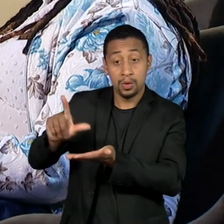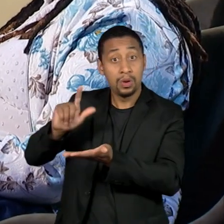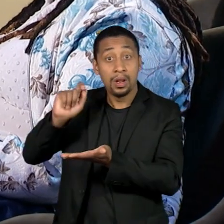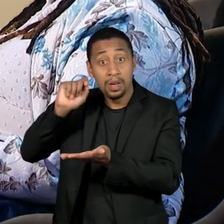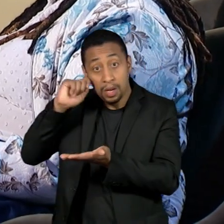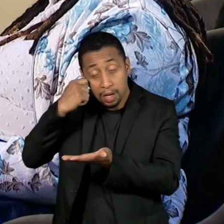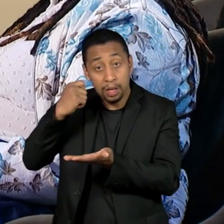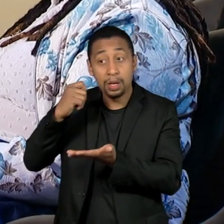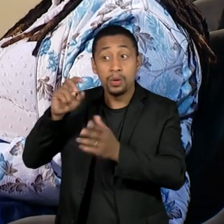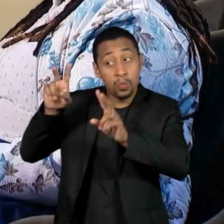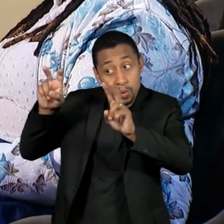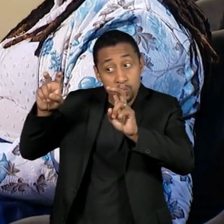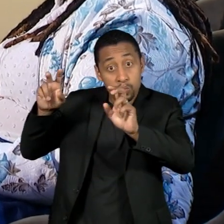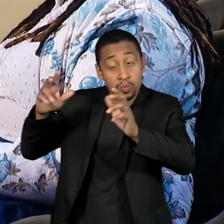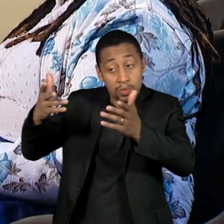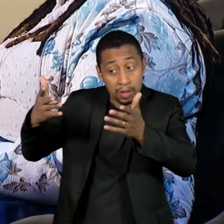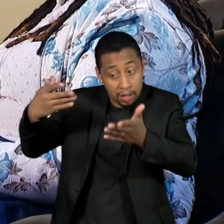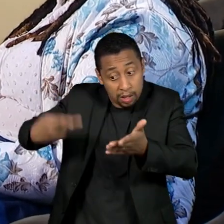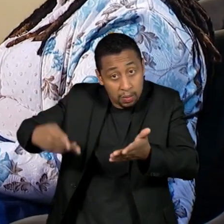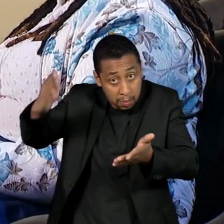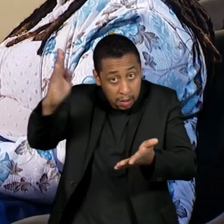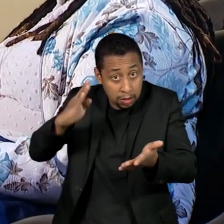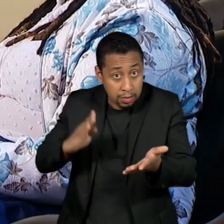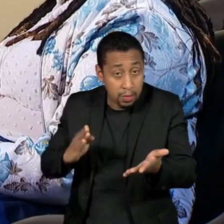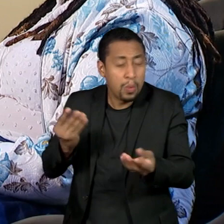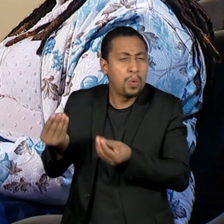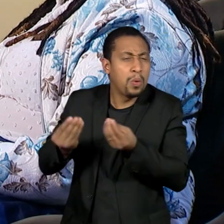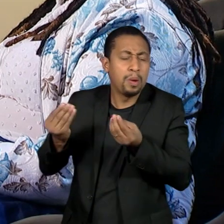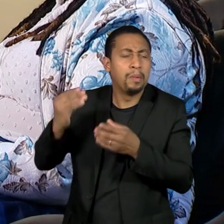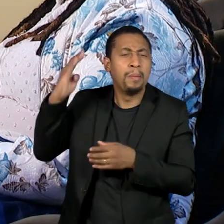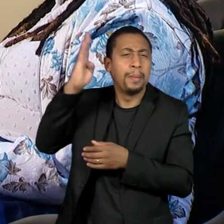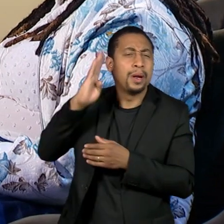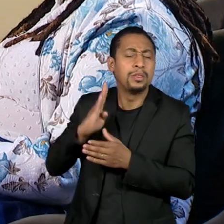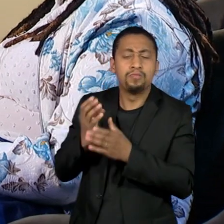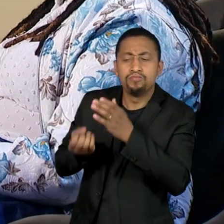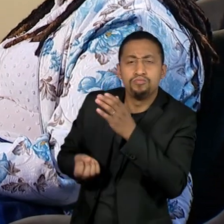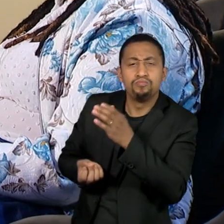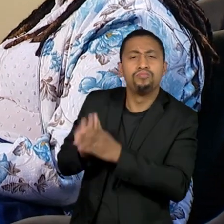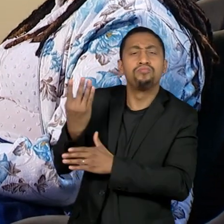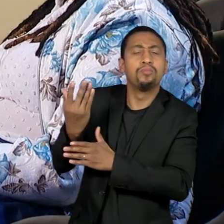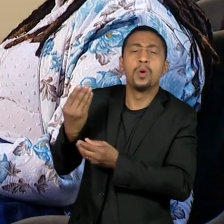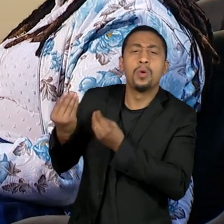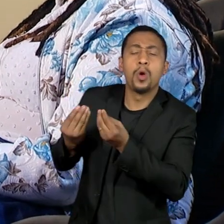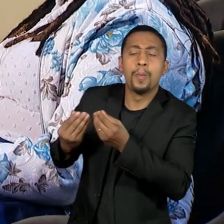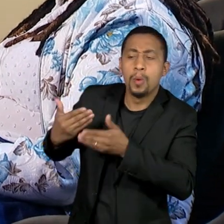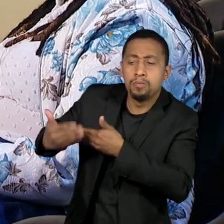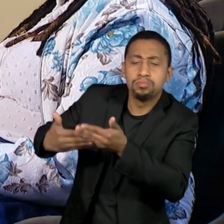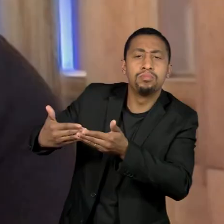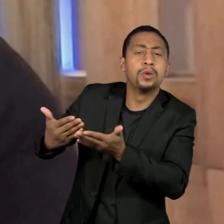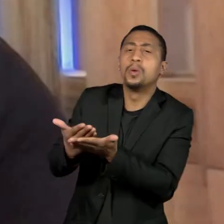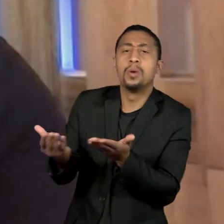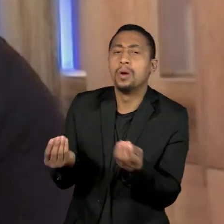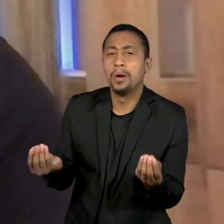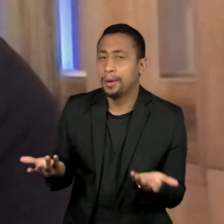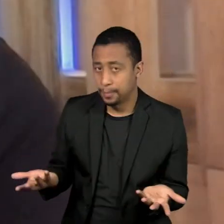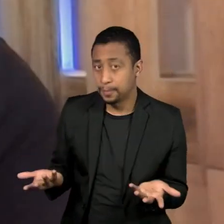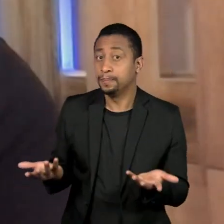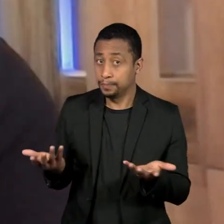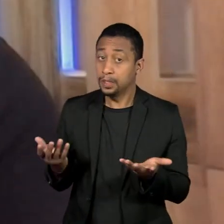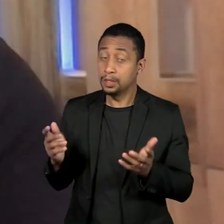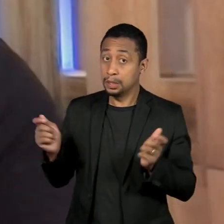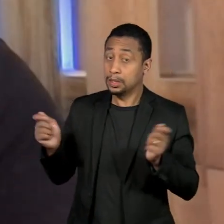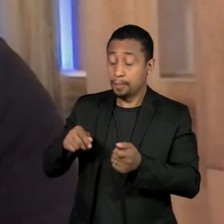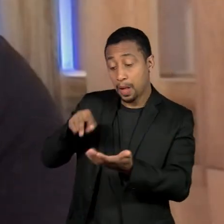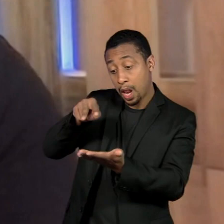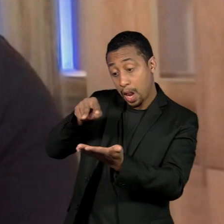nosso país, é sobre como o nosso país se constituiu, a gente começa a entender a potencialidade dela. Eu, por exemplo,